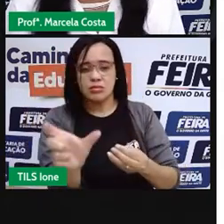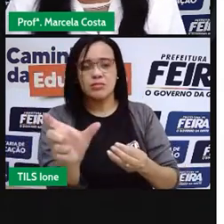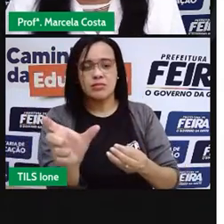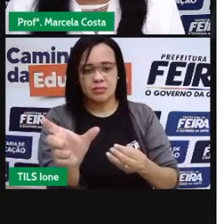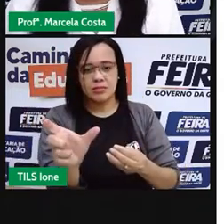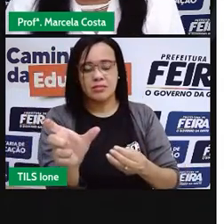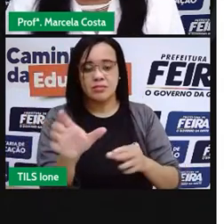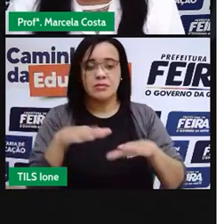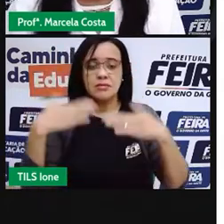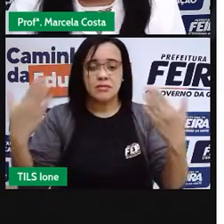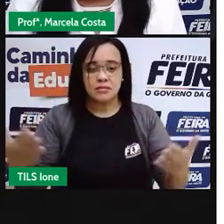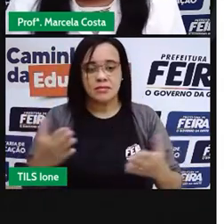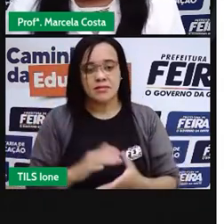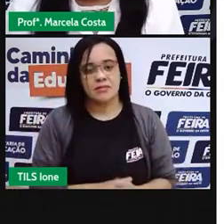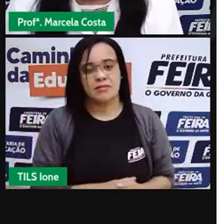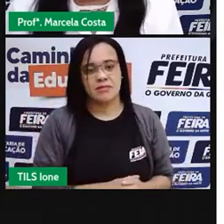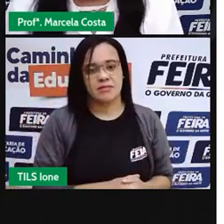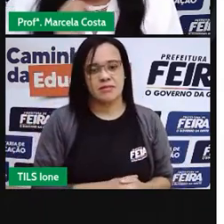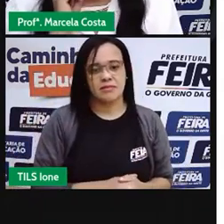Então,